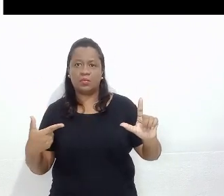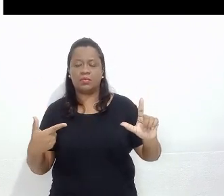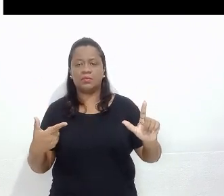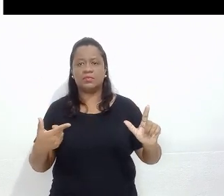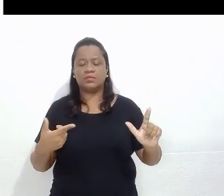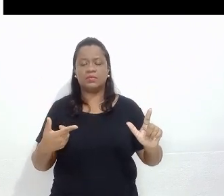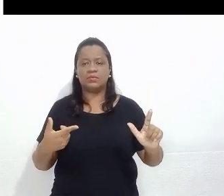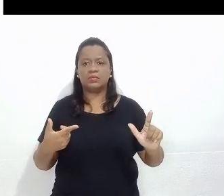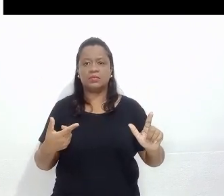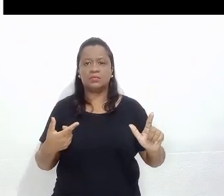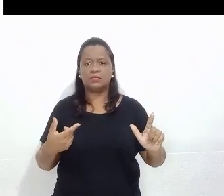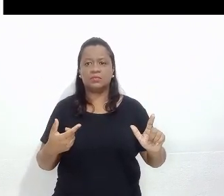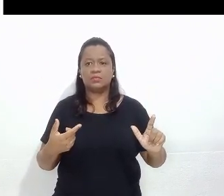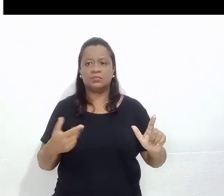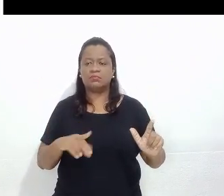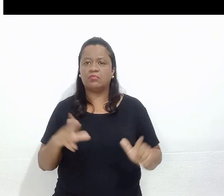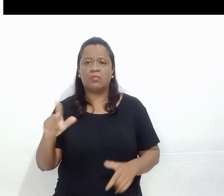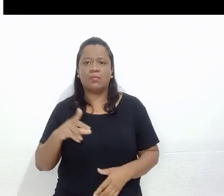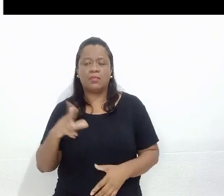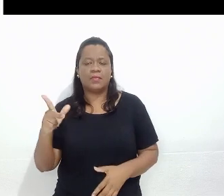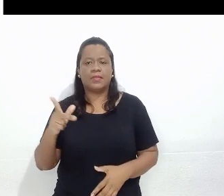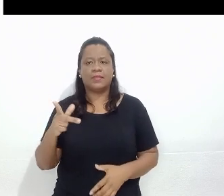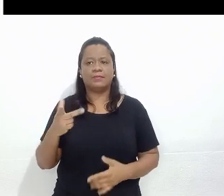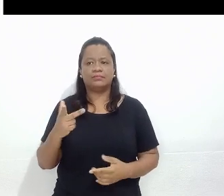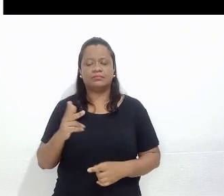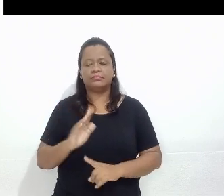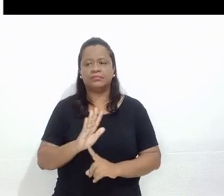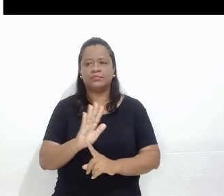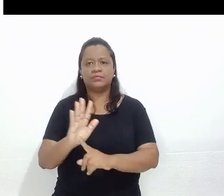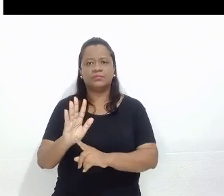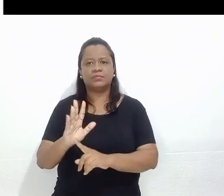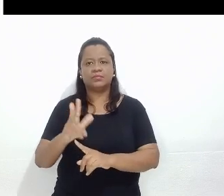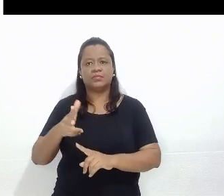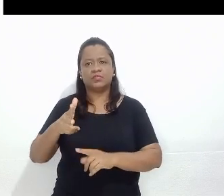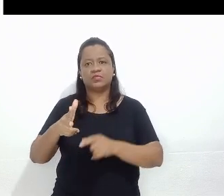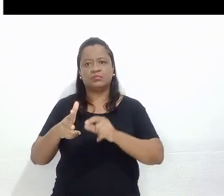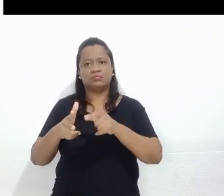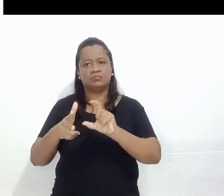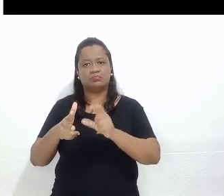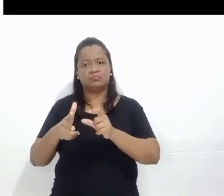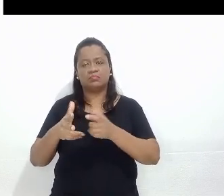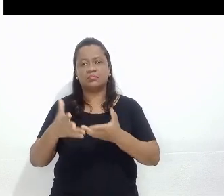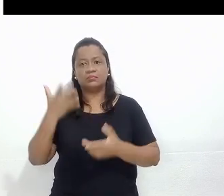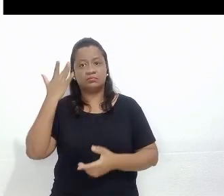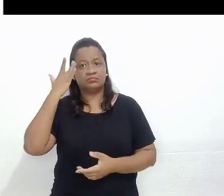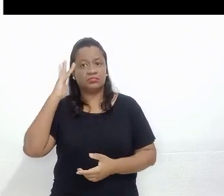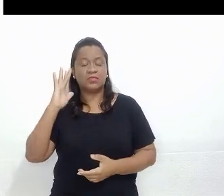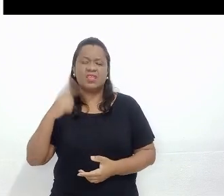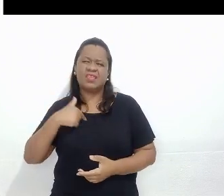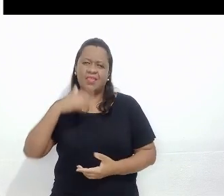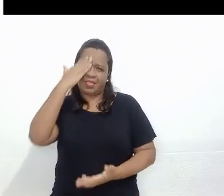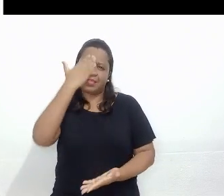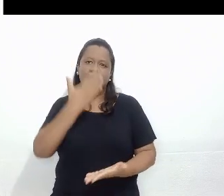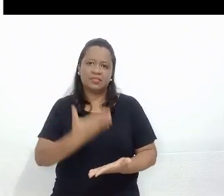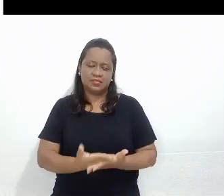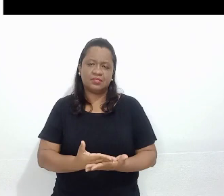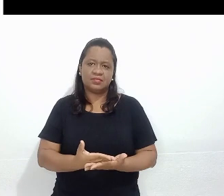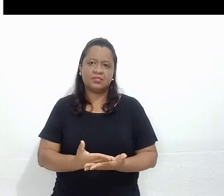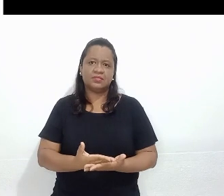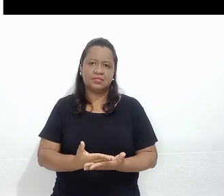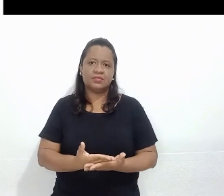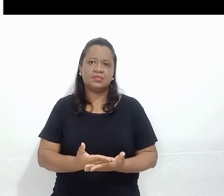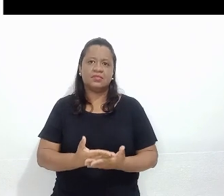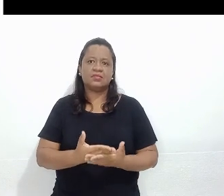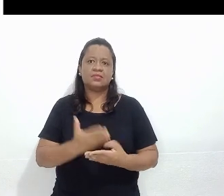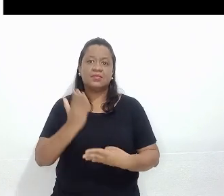ser alguma indicação para ele de diafragma, de coisas assim. Eu acredito que seja de cenas, tá?